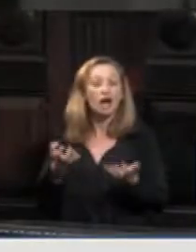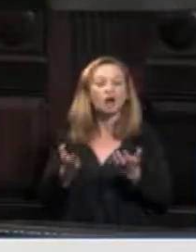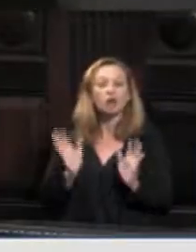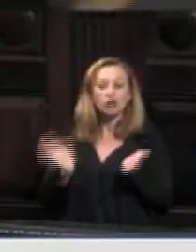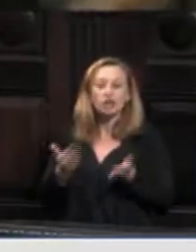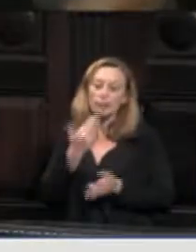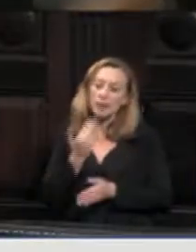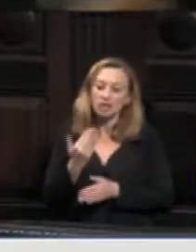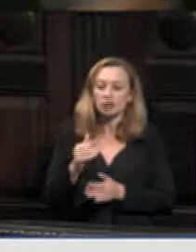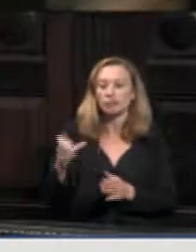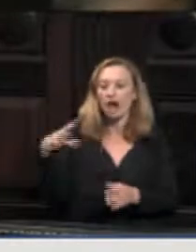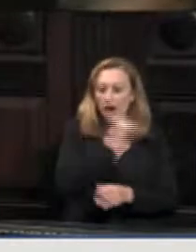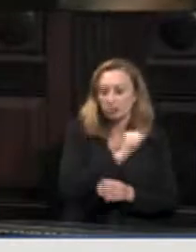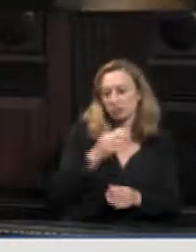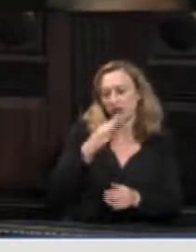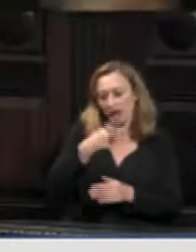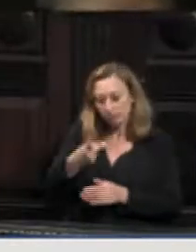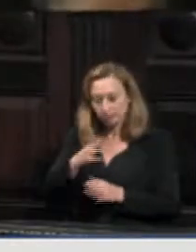breve. Como sempre.